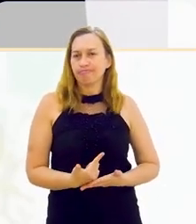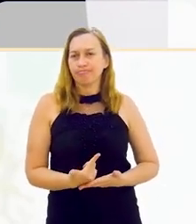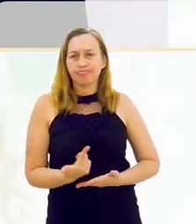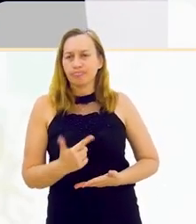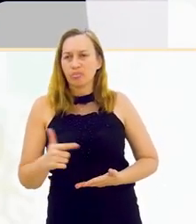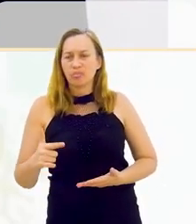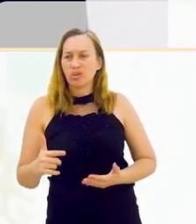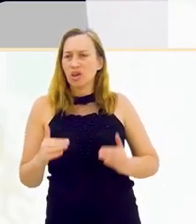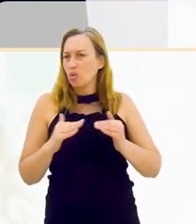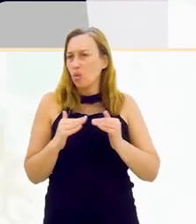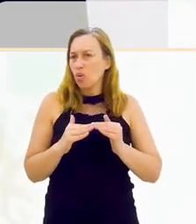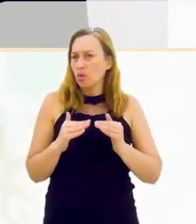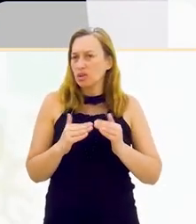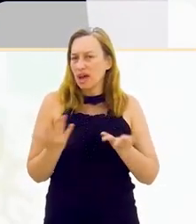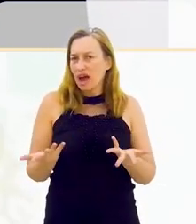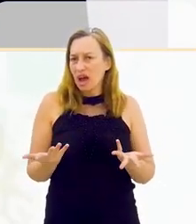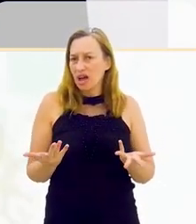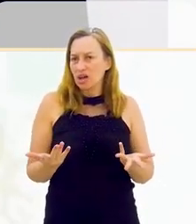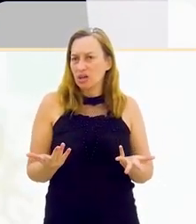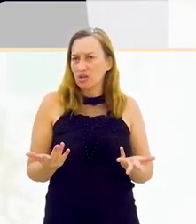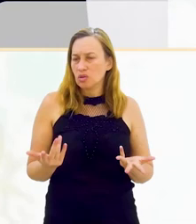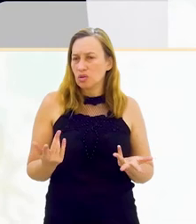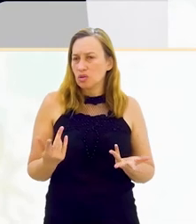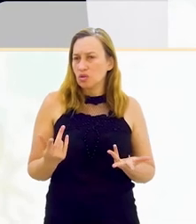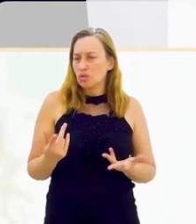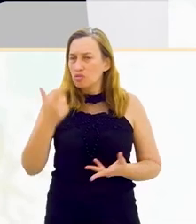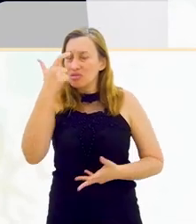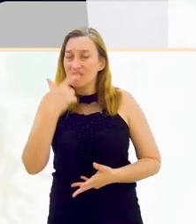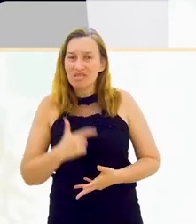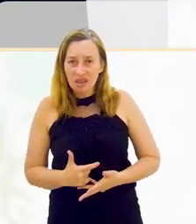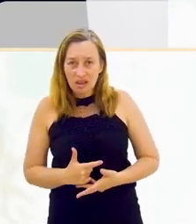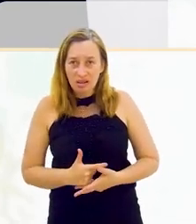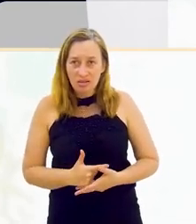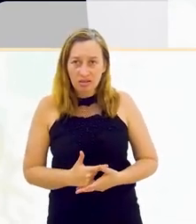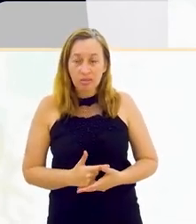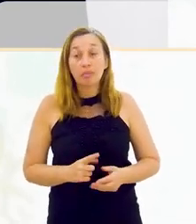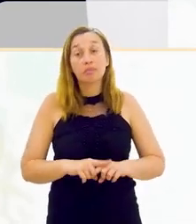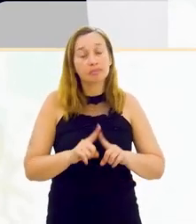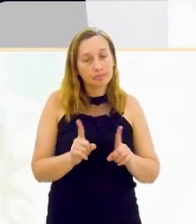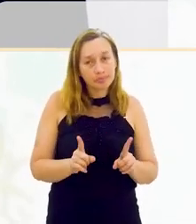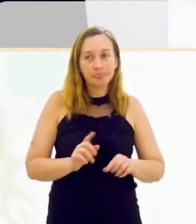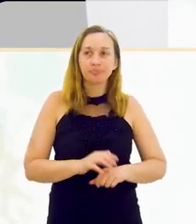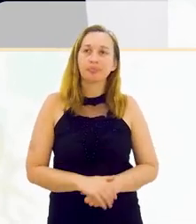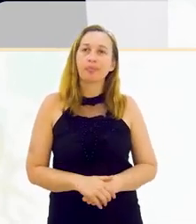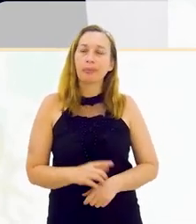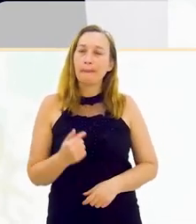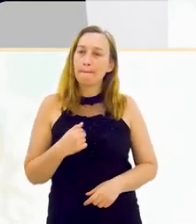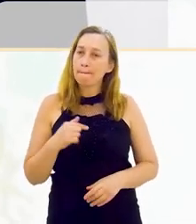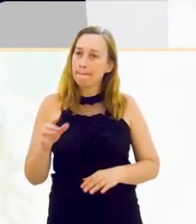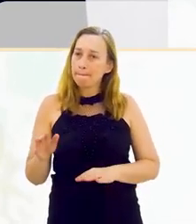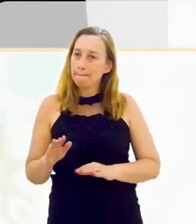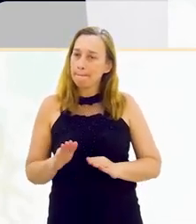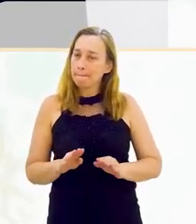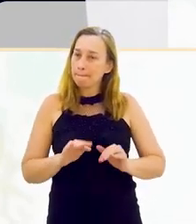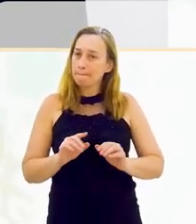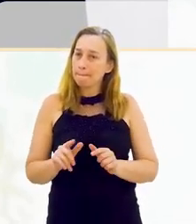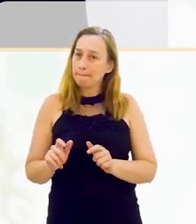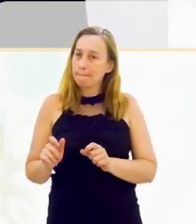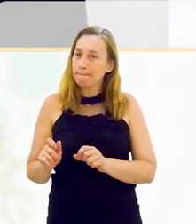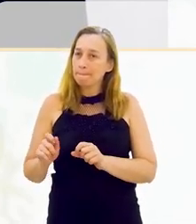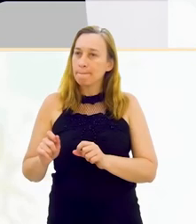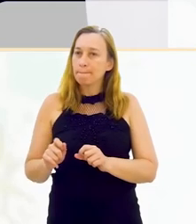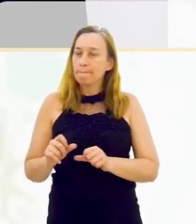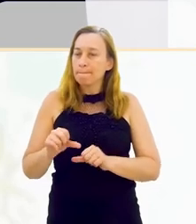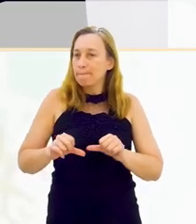Não tem ninguém que concordar com o ser. Mas aí eu vou pular um pouco